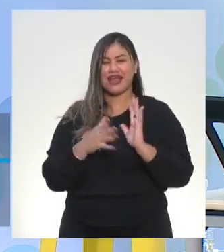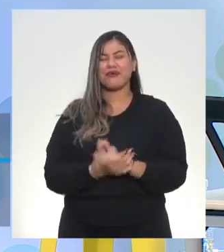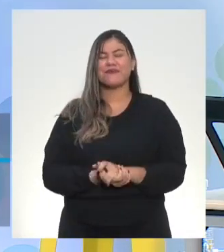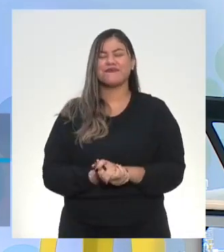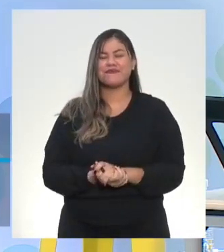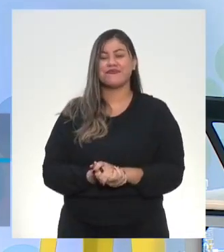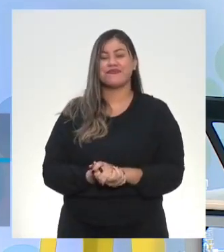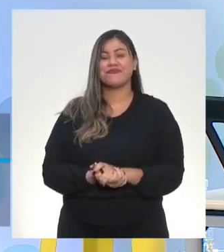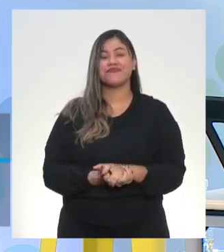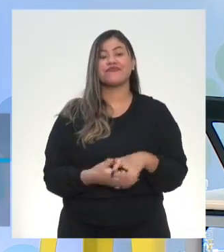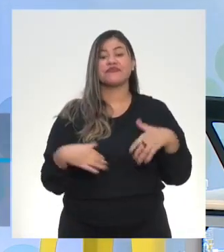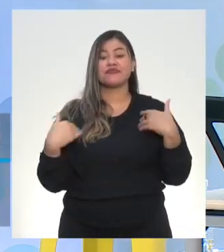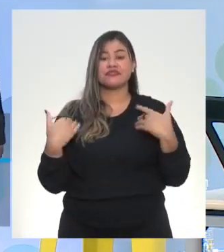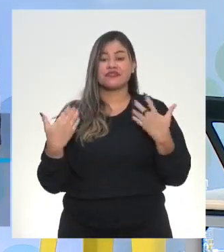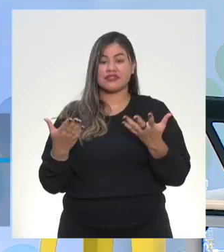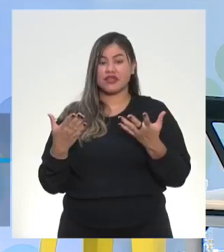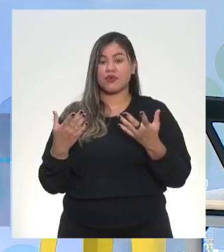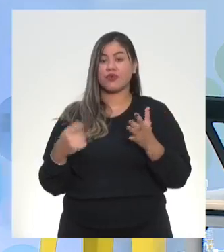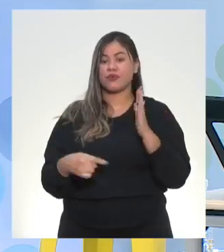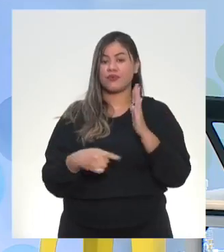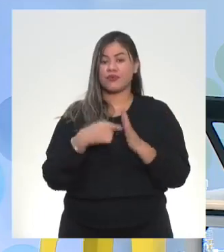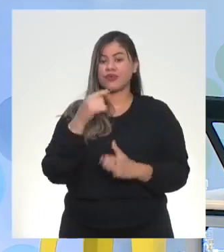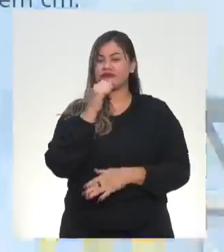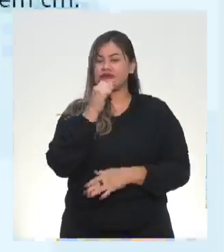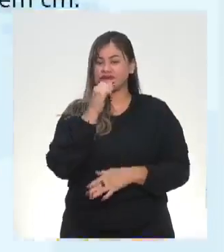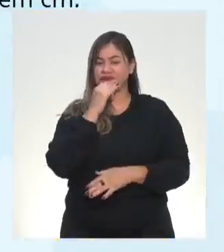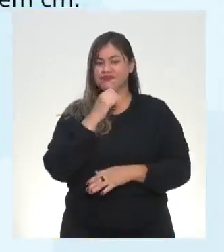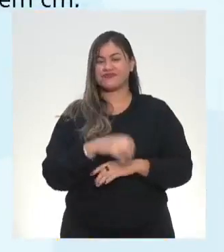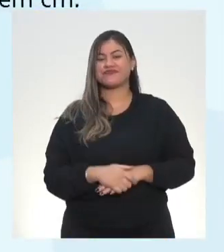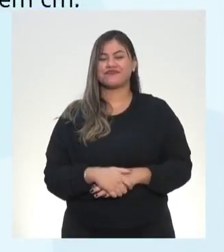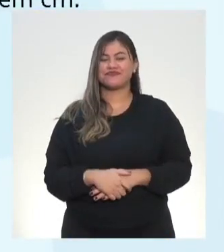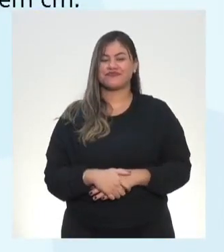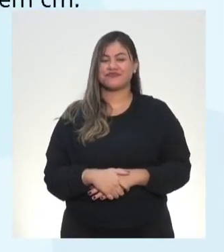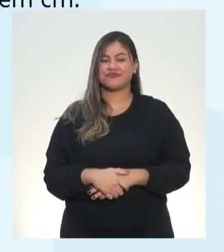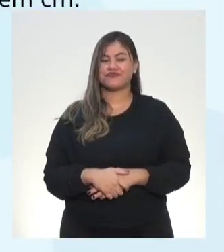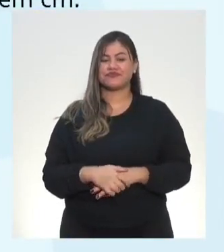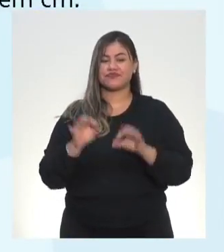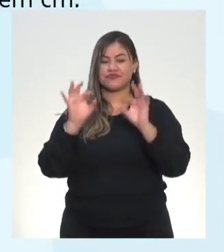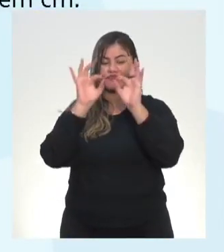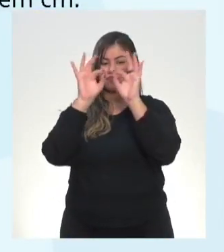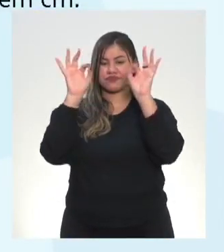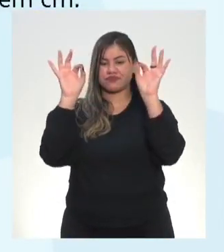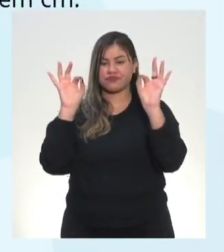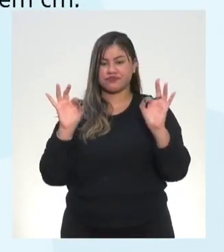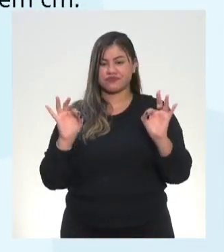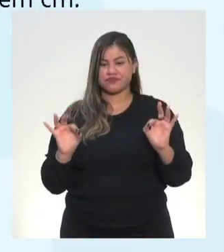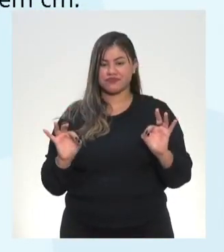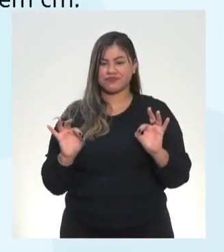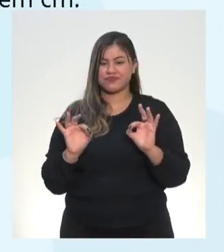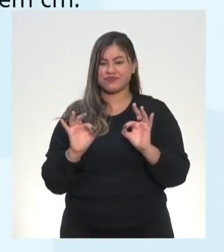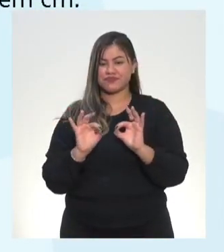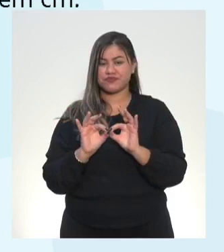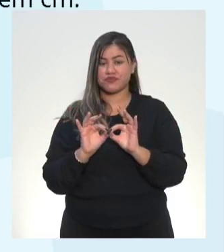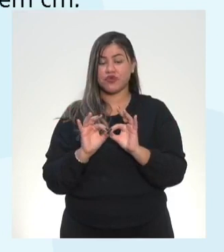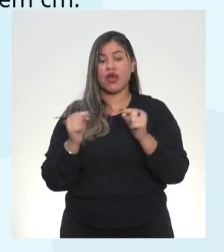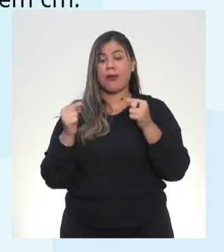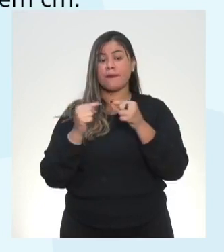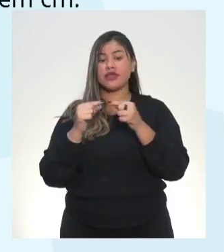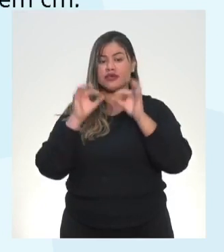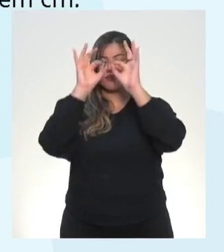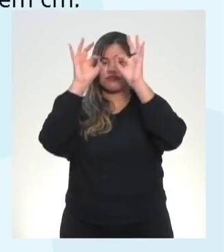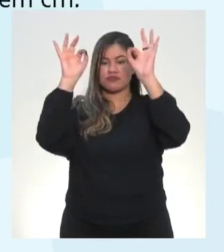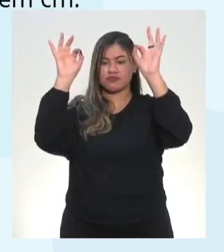da área de uma figura ampliada ou reduzida a partir da área da figura original e da